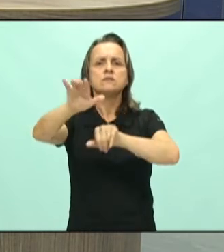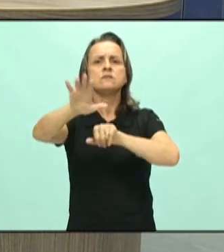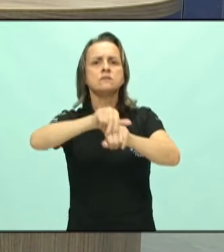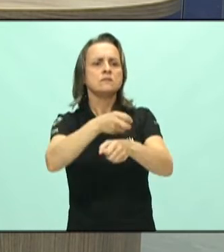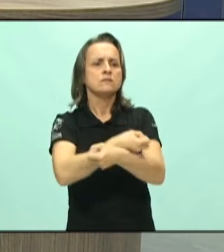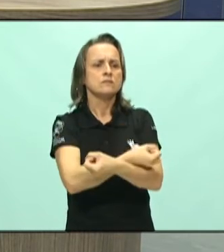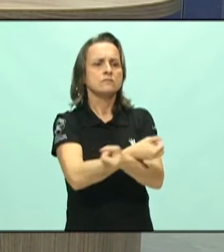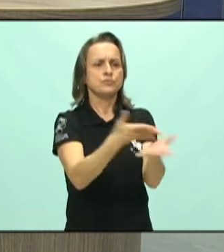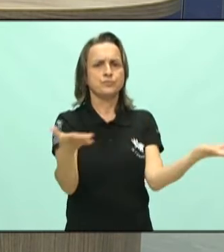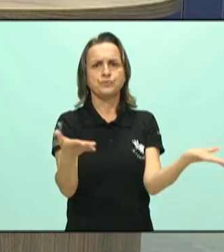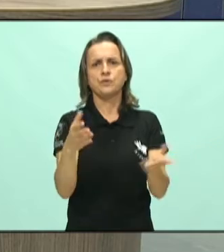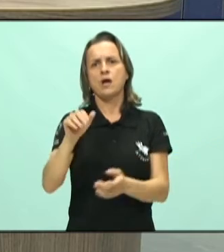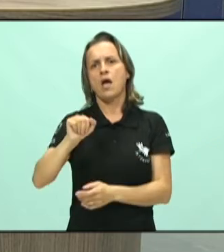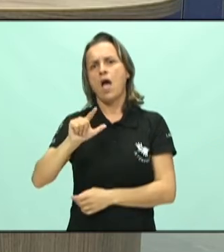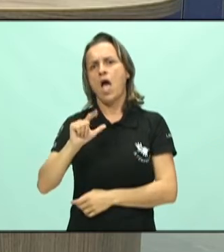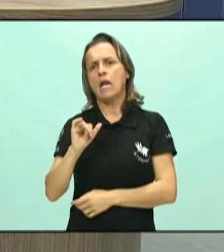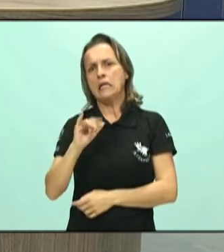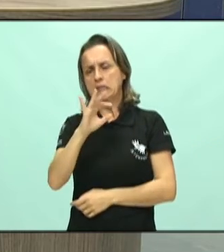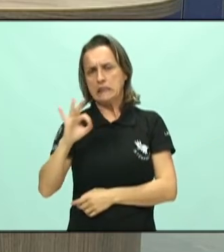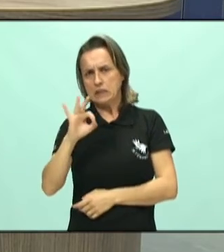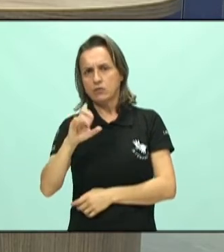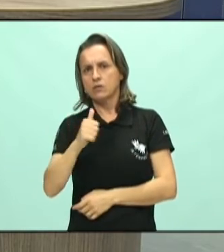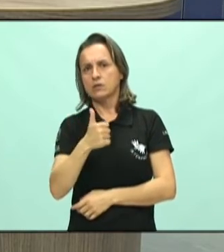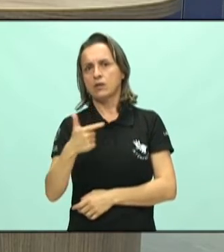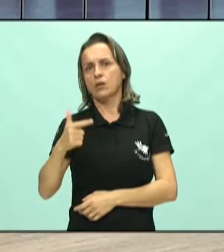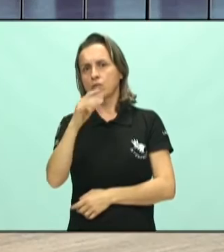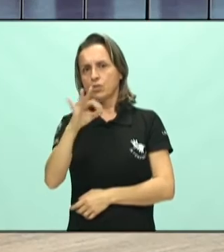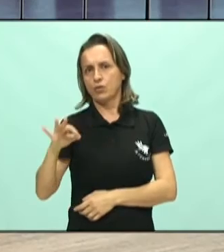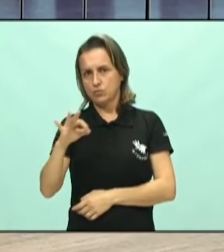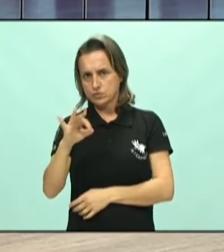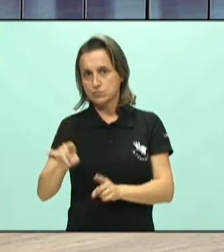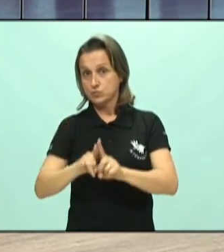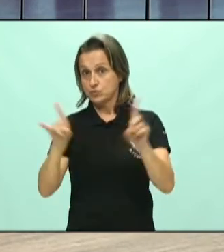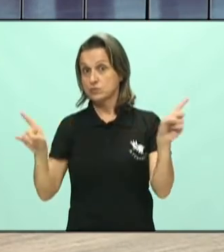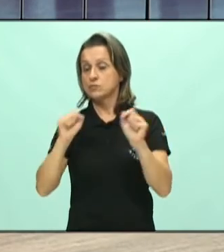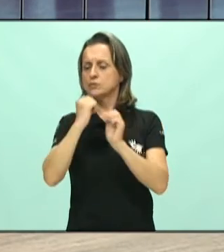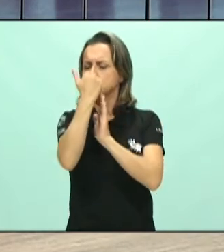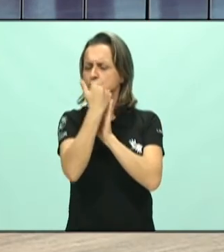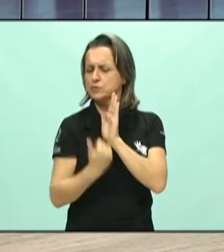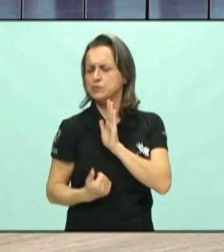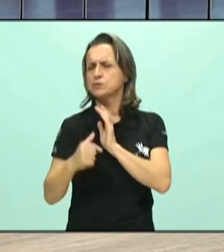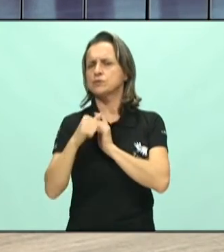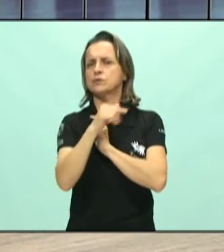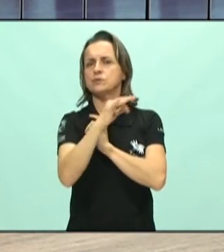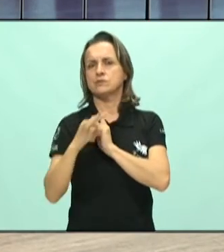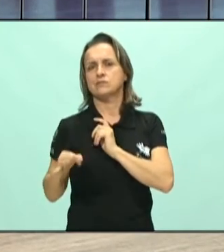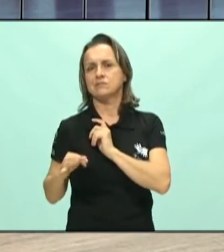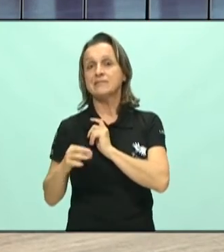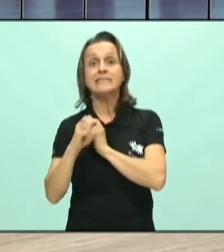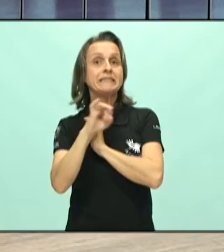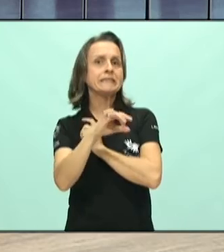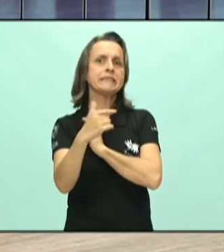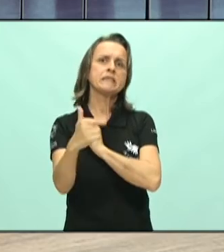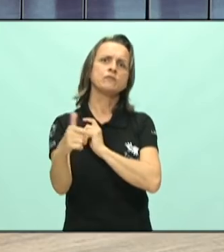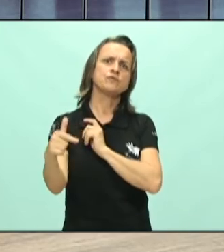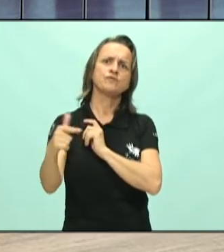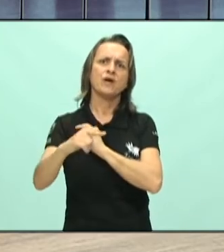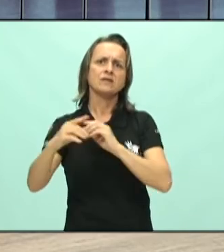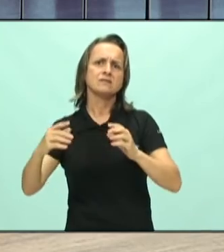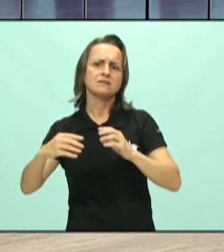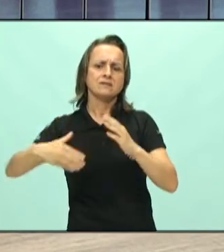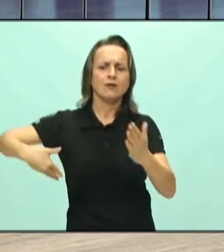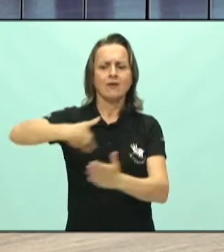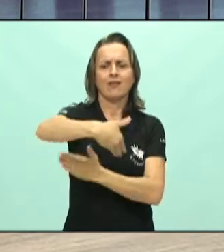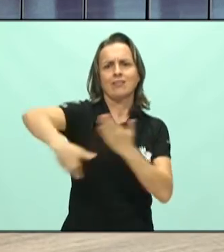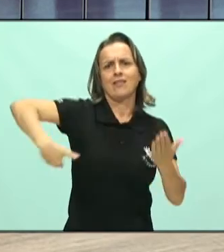interestadual é 12%, só que um convênio com FAS já de 30 anos baixava para 7%. E se não tivesse essa interação do comitê